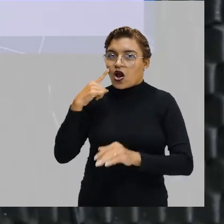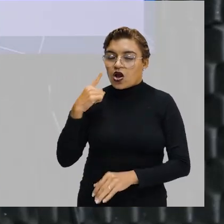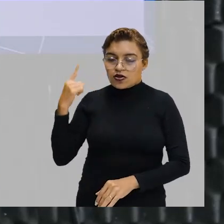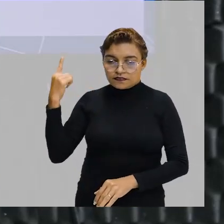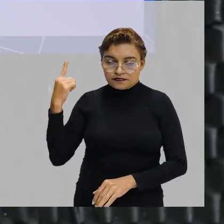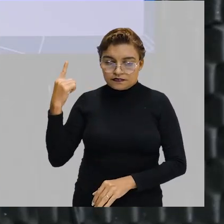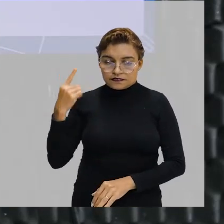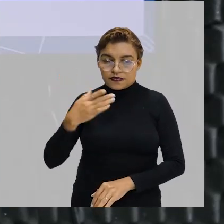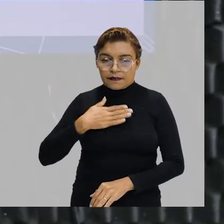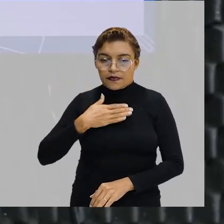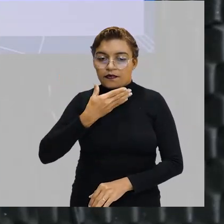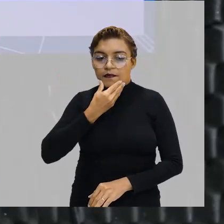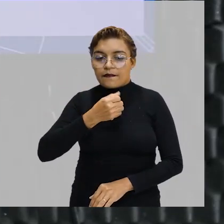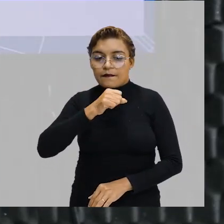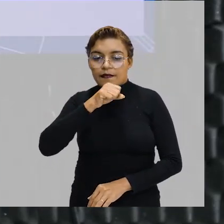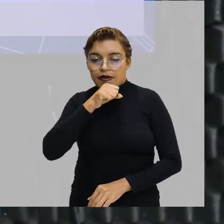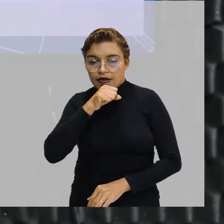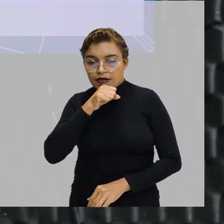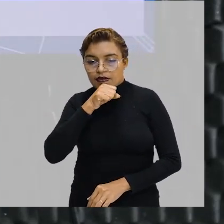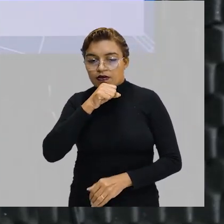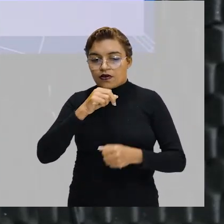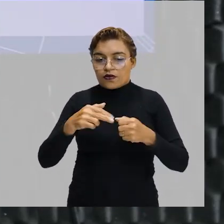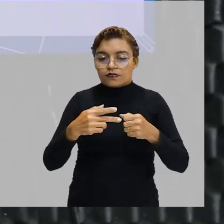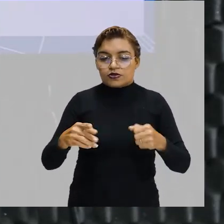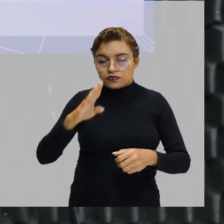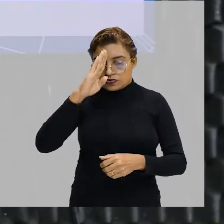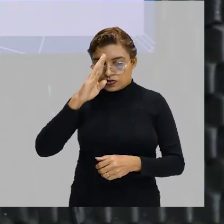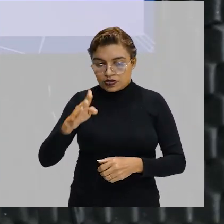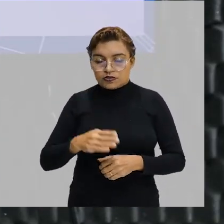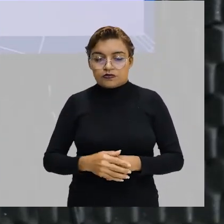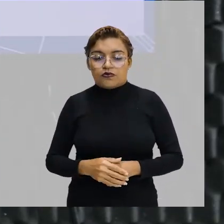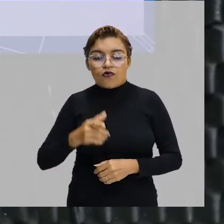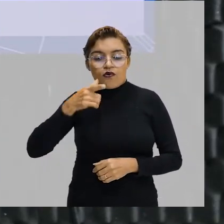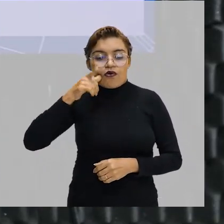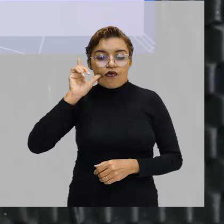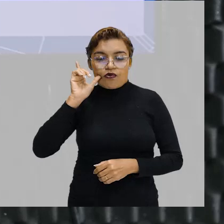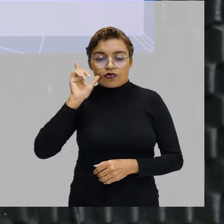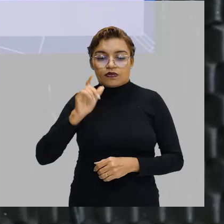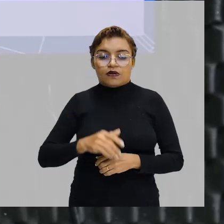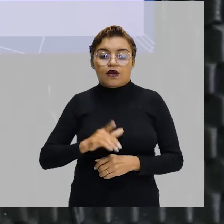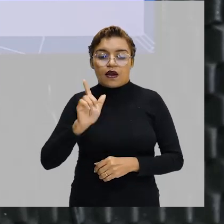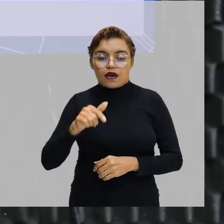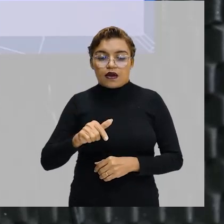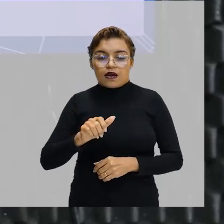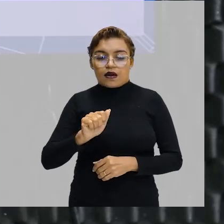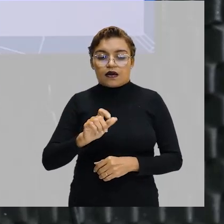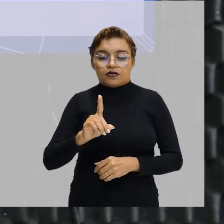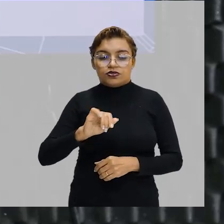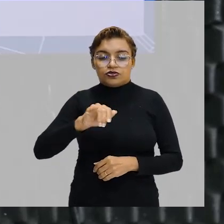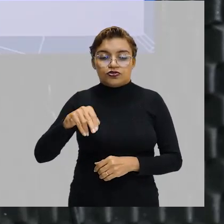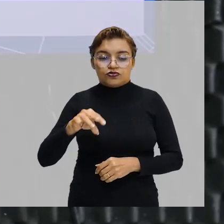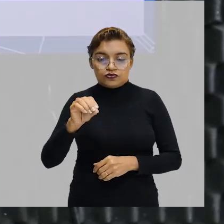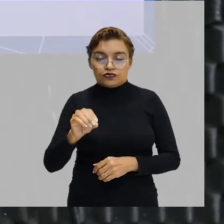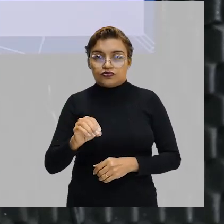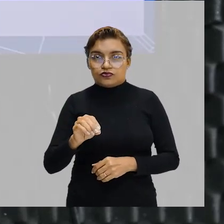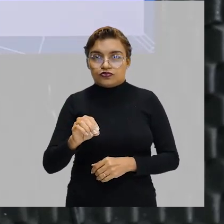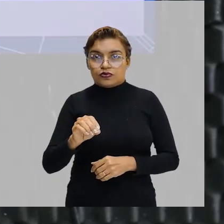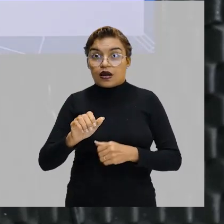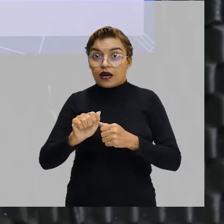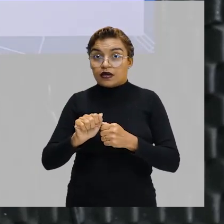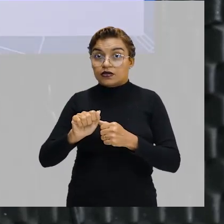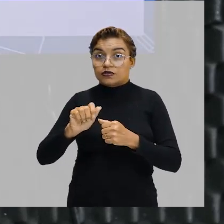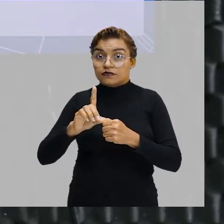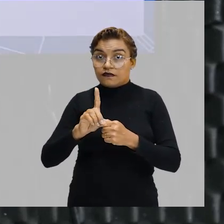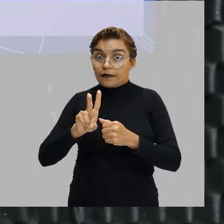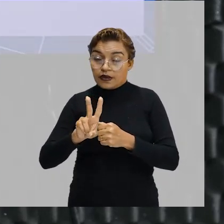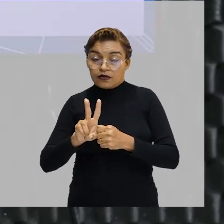é o objeto indireto do verbo pedir. E ontem é o adjunto adverbial. Eu nem coloquei aqui, mas eu já disse de tempo. Então, essas